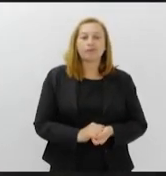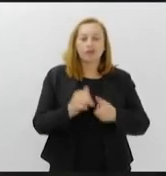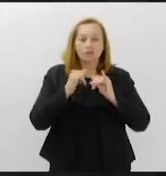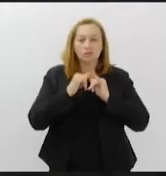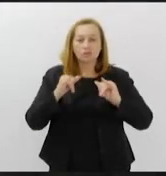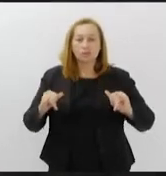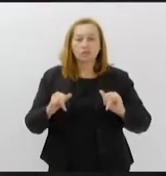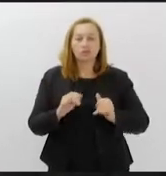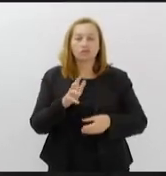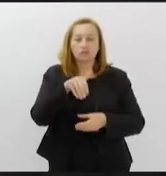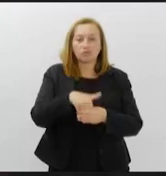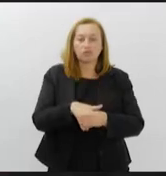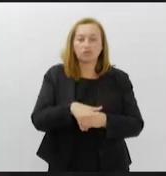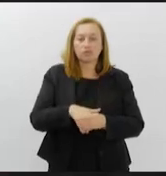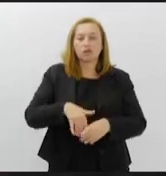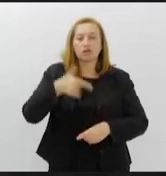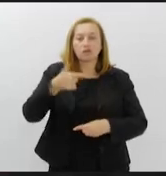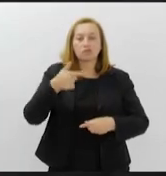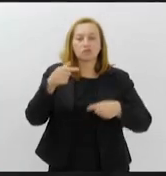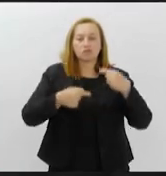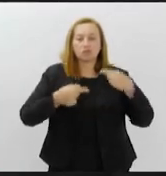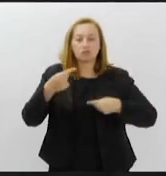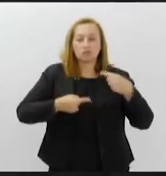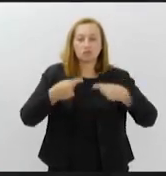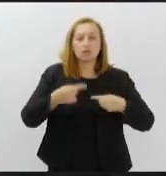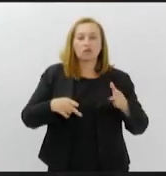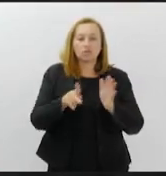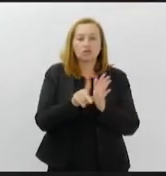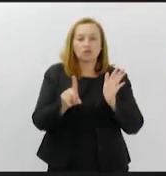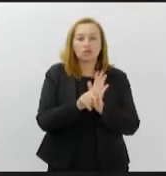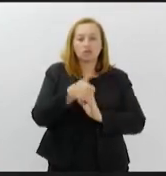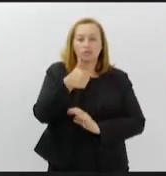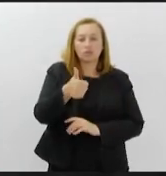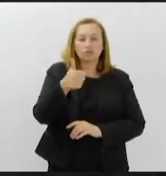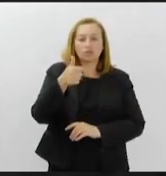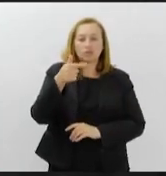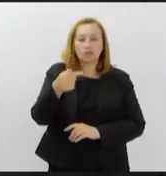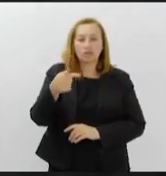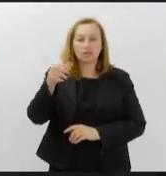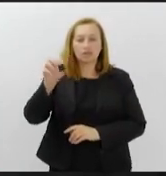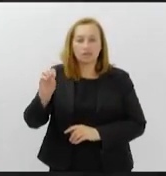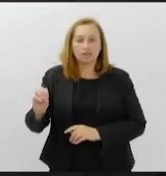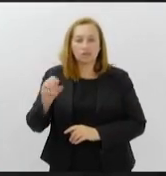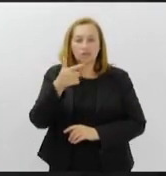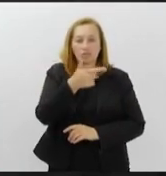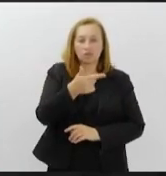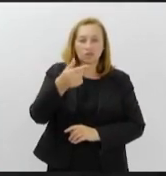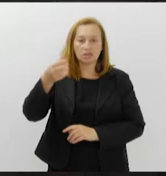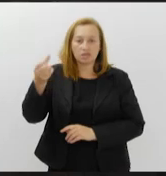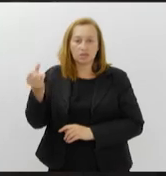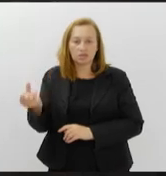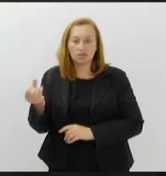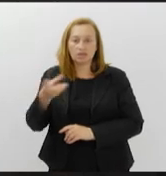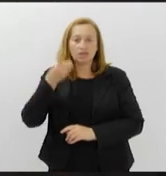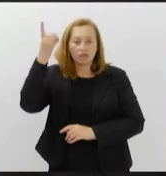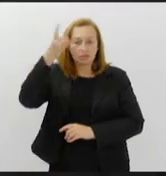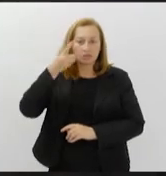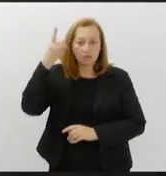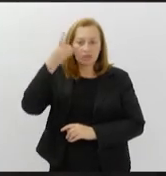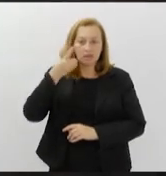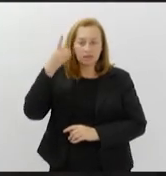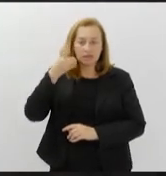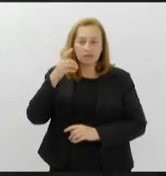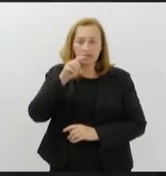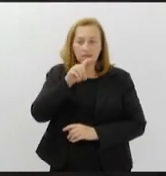Anuncio, em votação e segunda discussão, projeto de lei número 1700/2016, de autoria da deputada Zeidan,